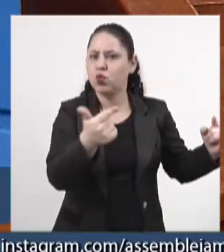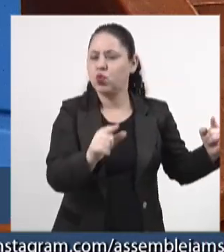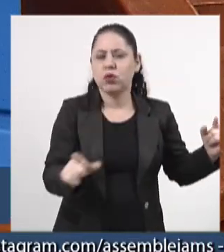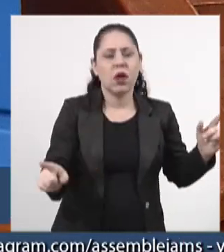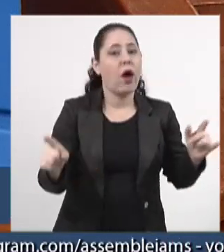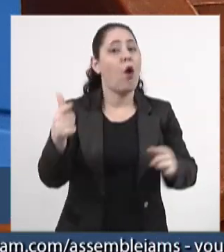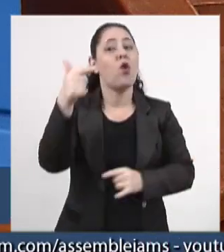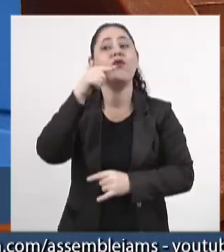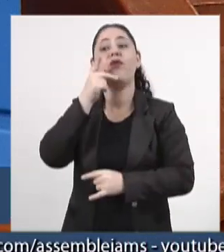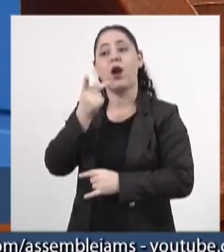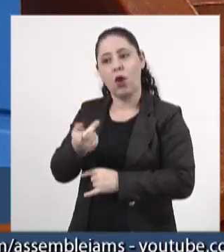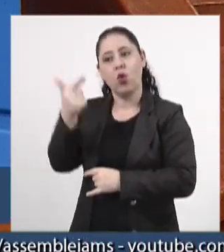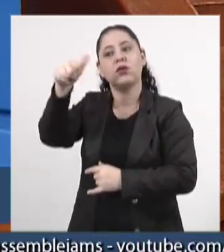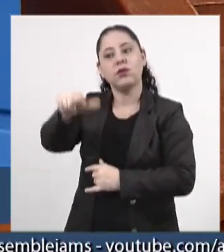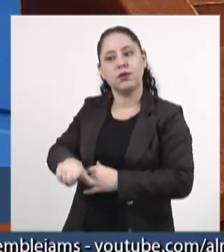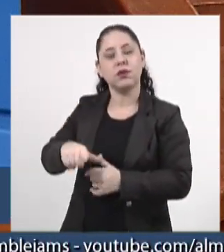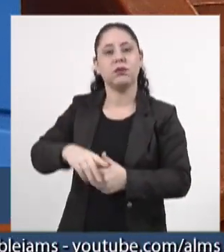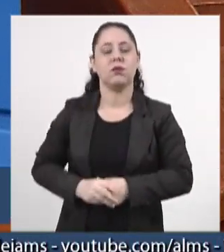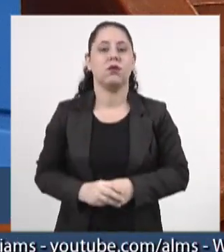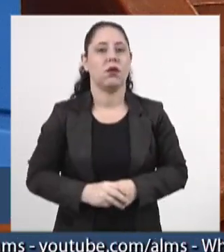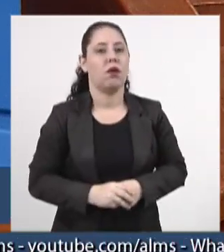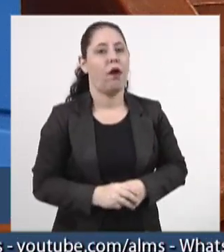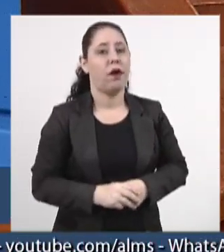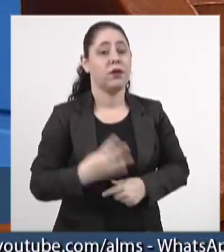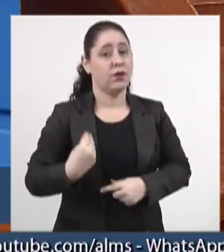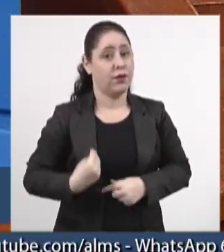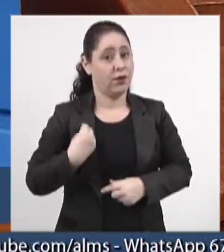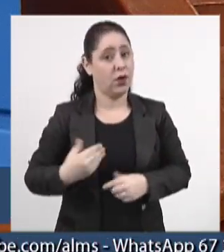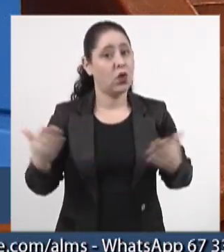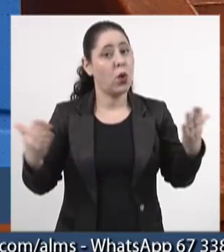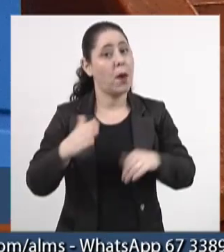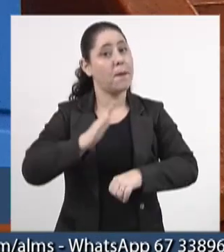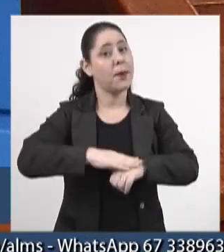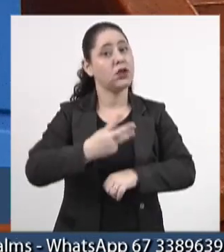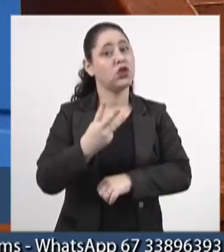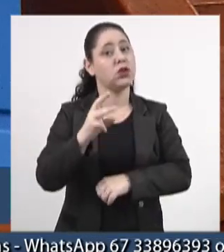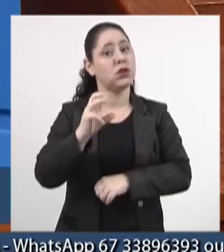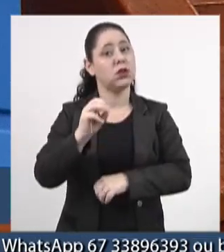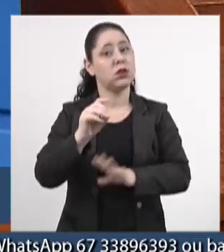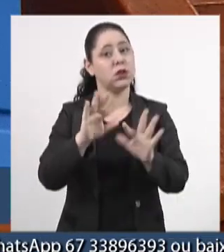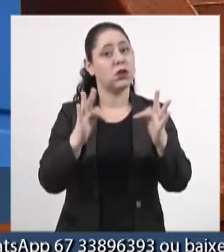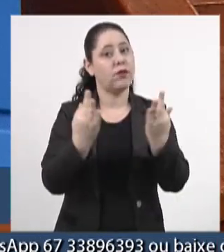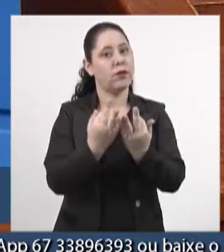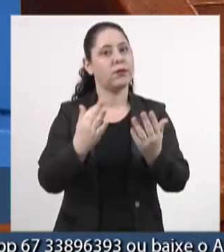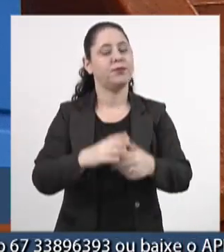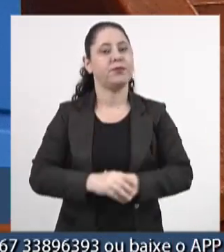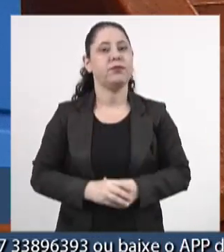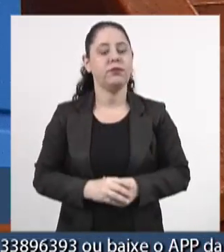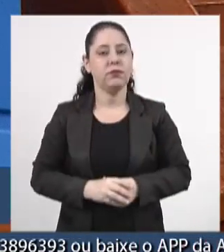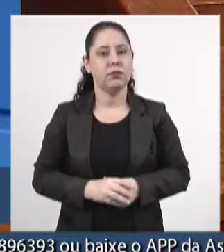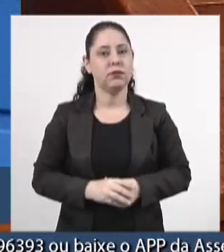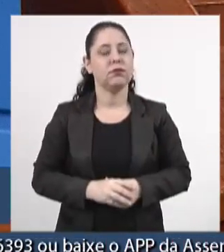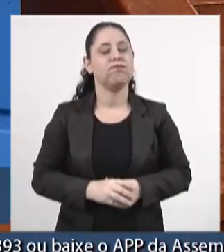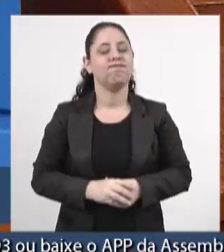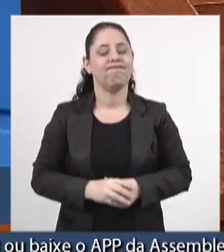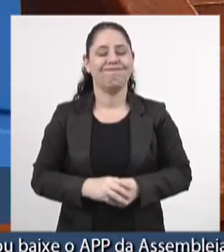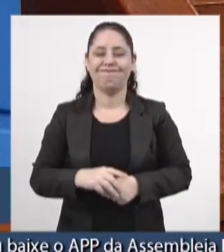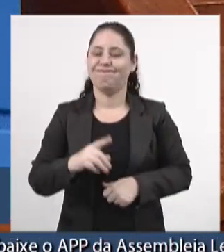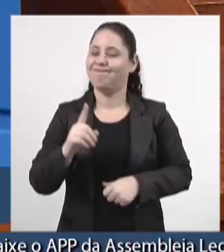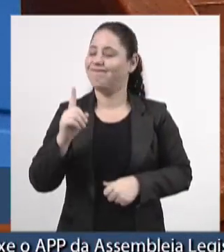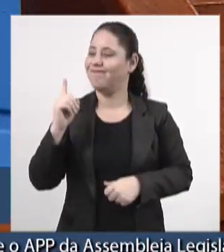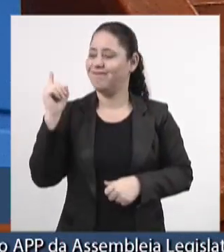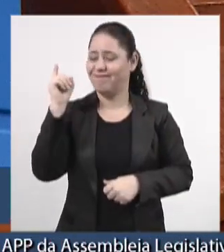onde, repito, senhores e senhoras, estão vivendo hoje mais de 300 famílias em